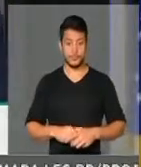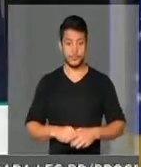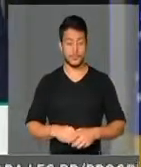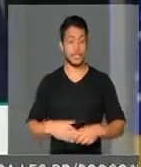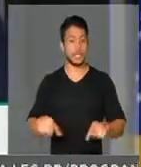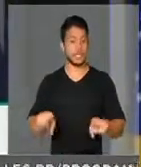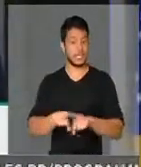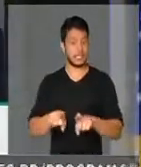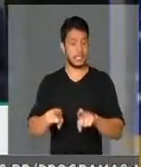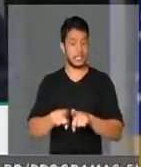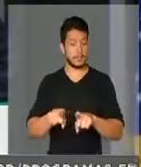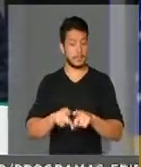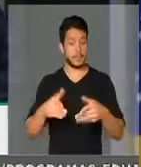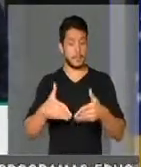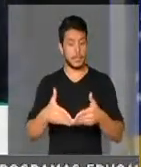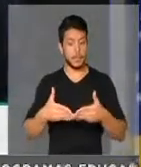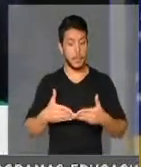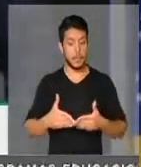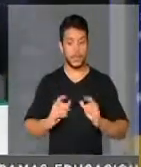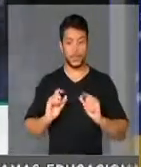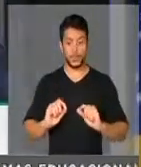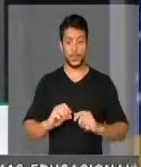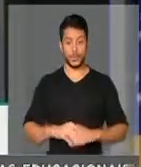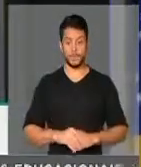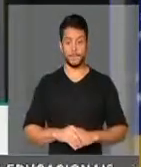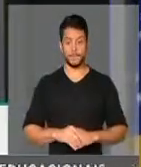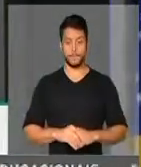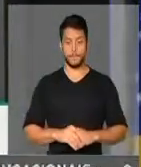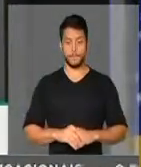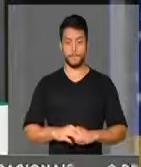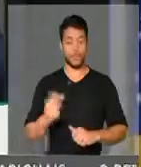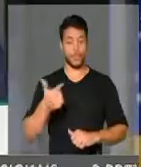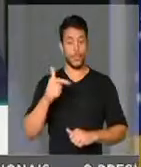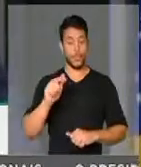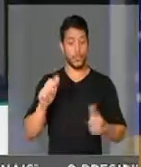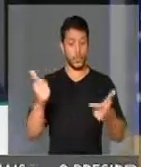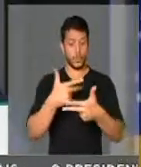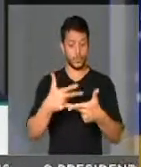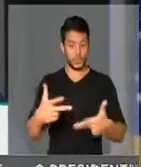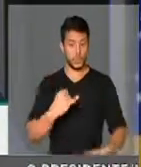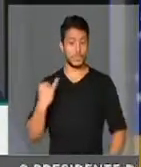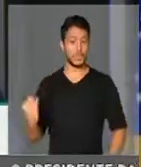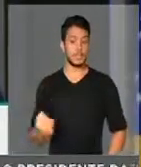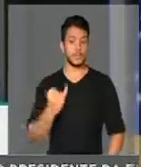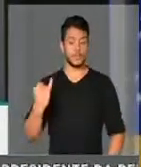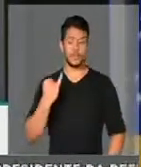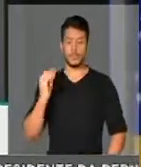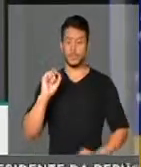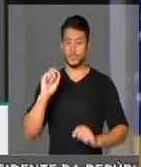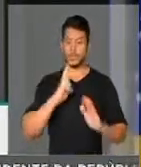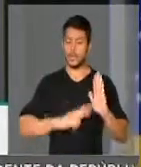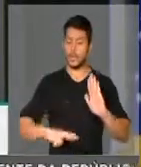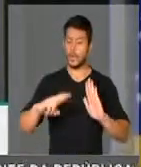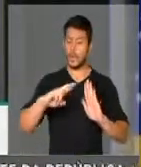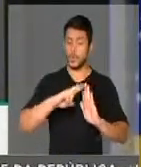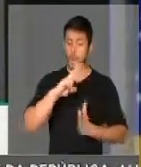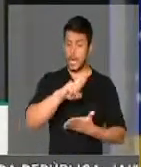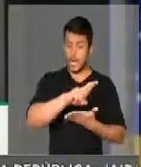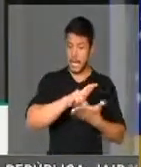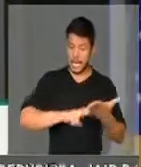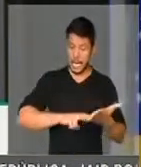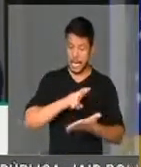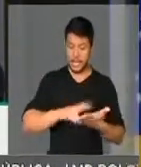minuto, senhor presidente, por favor. Agora, uma outra observação. O relatório do COAF, que